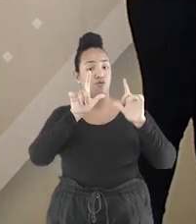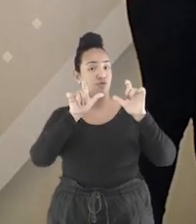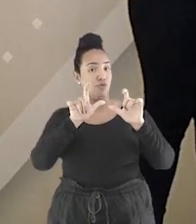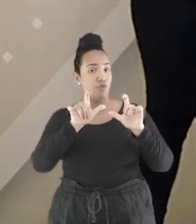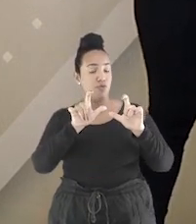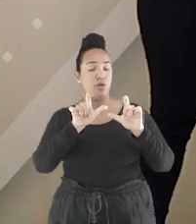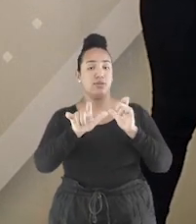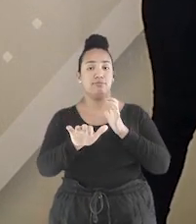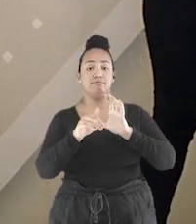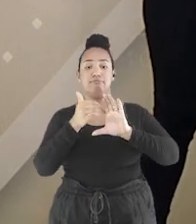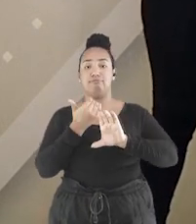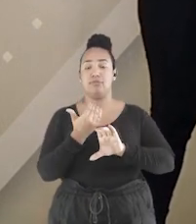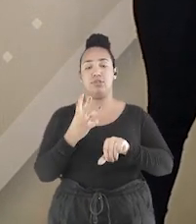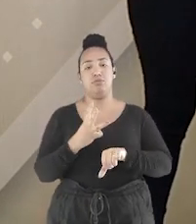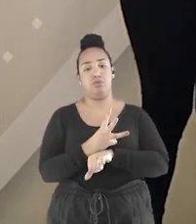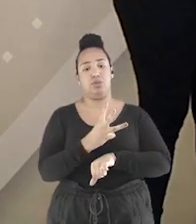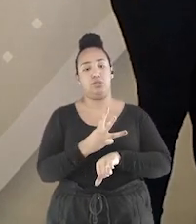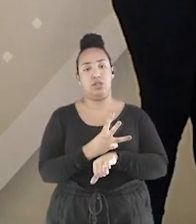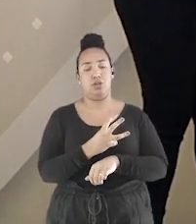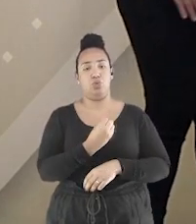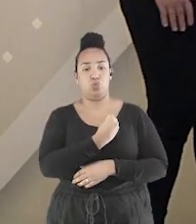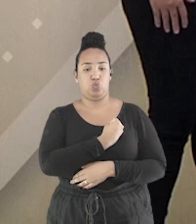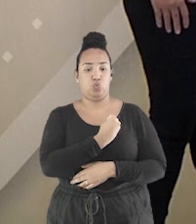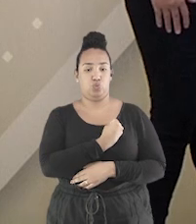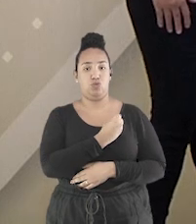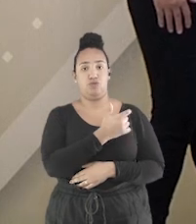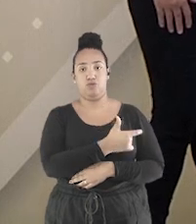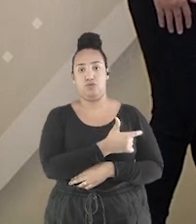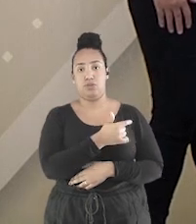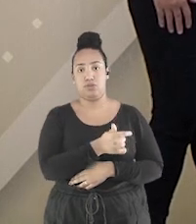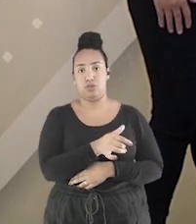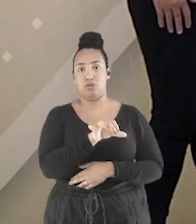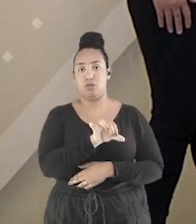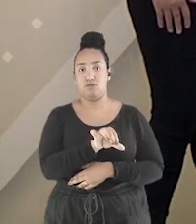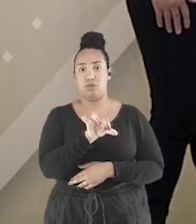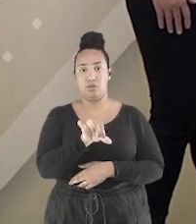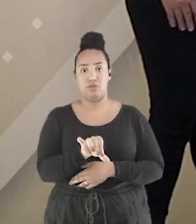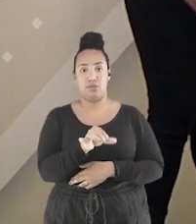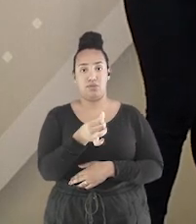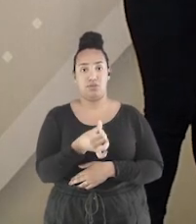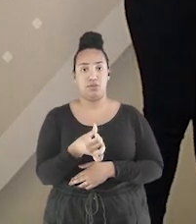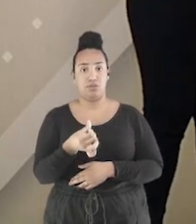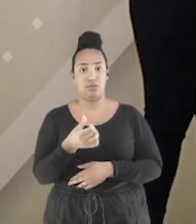tirem fotos e enviem para a gente pelo nosso WhatsApp, que é o número